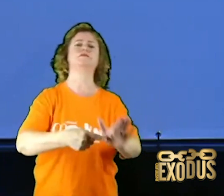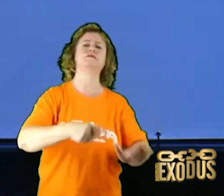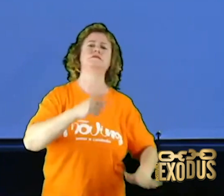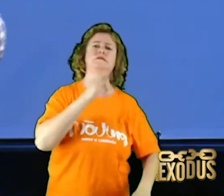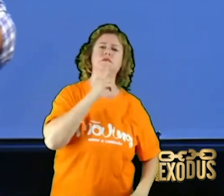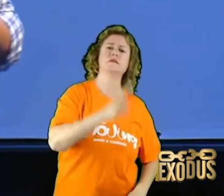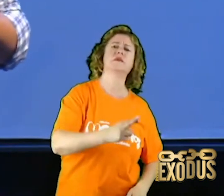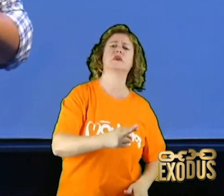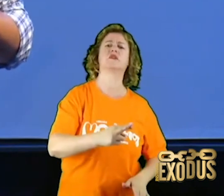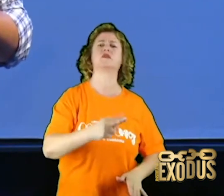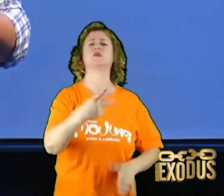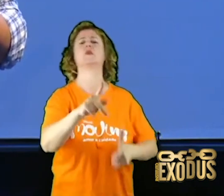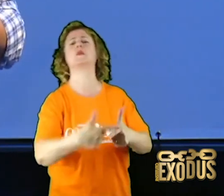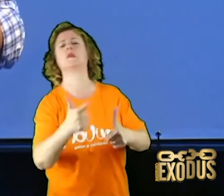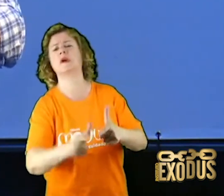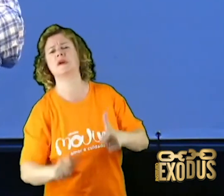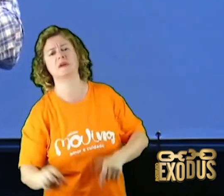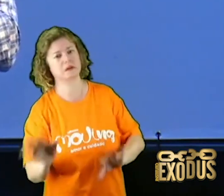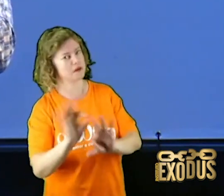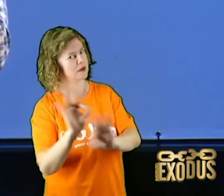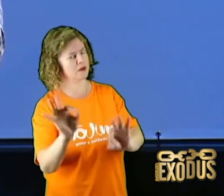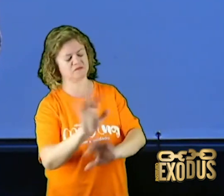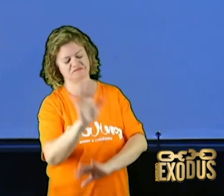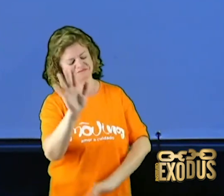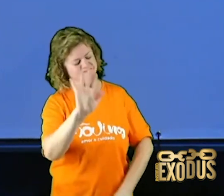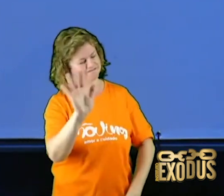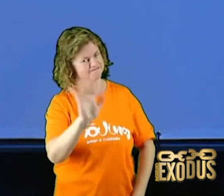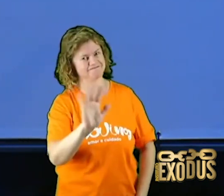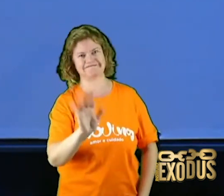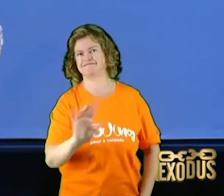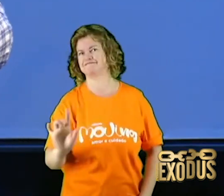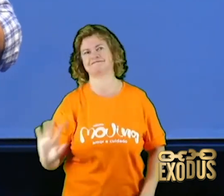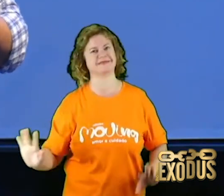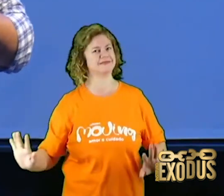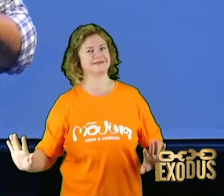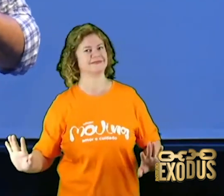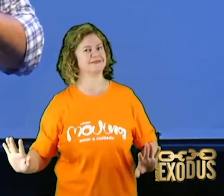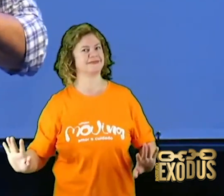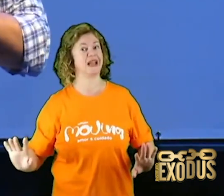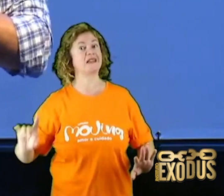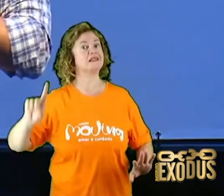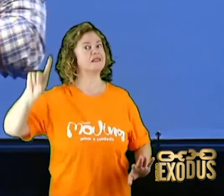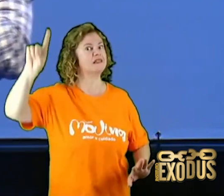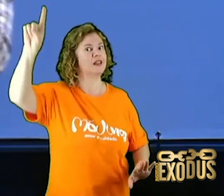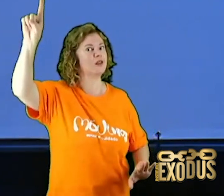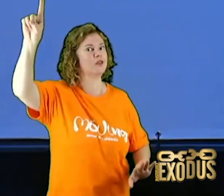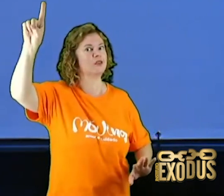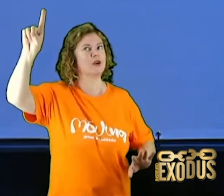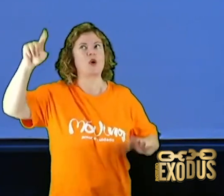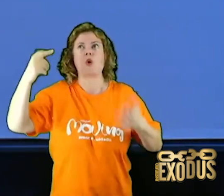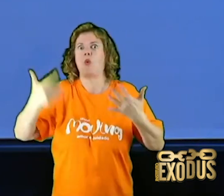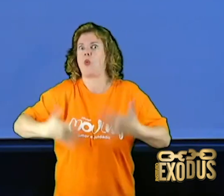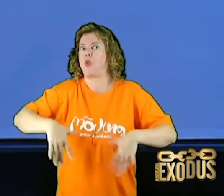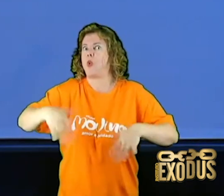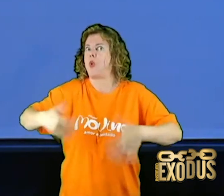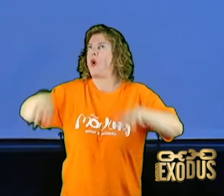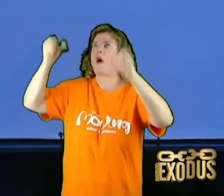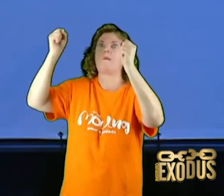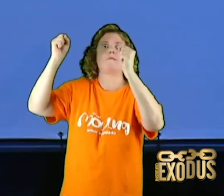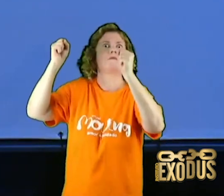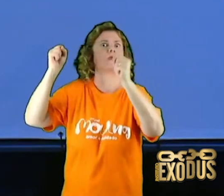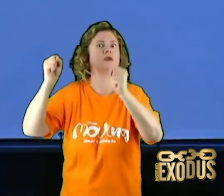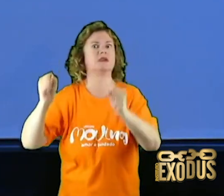para o teu beco. Não é nada disso, gente. Deus é um Deus que tem um poder à disposição e a gente não acredita